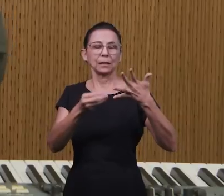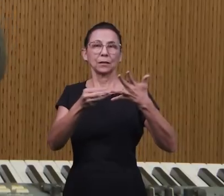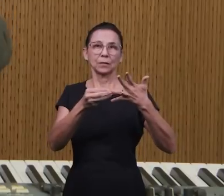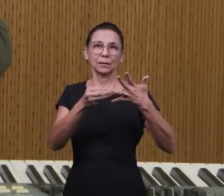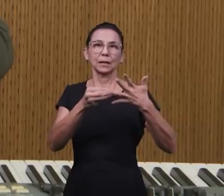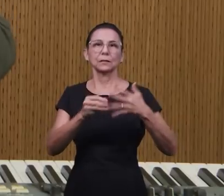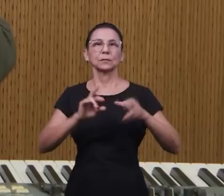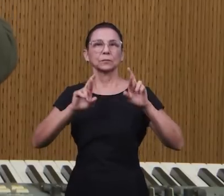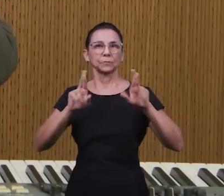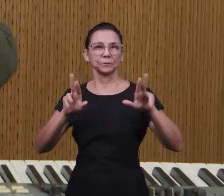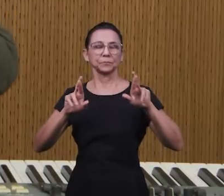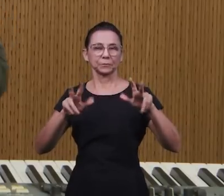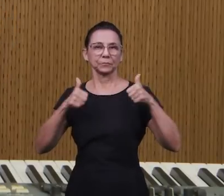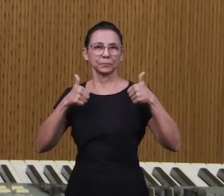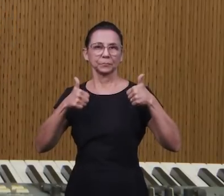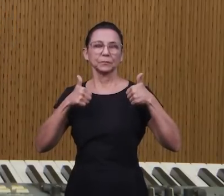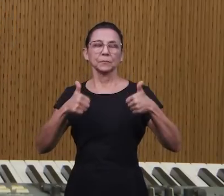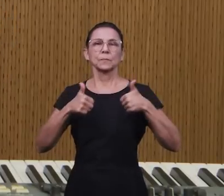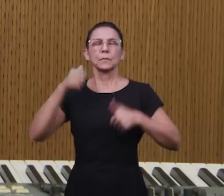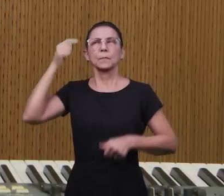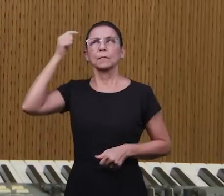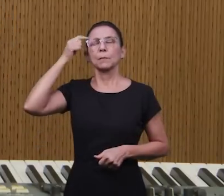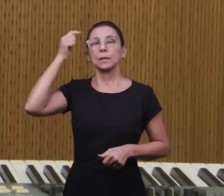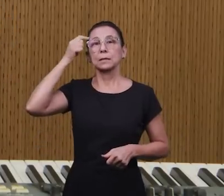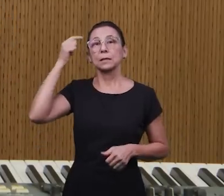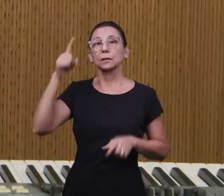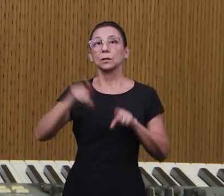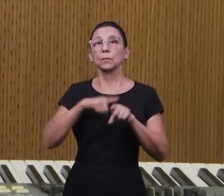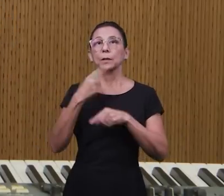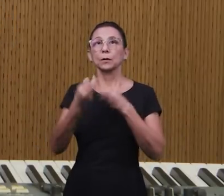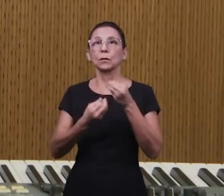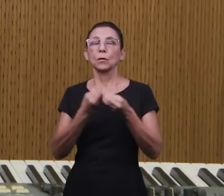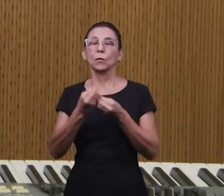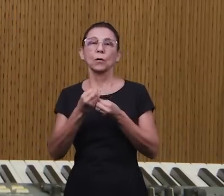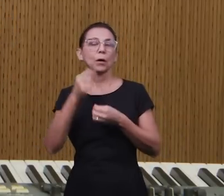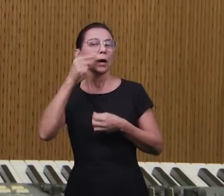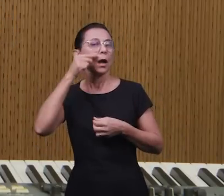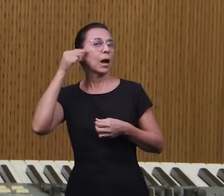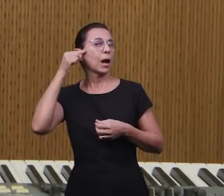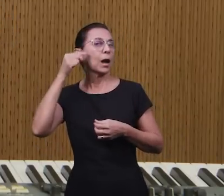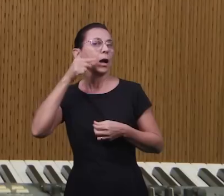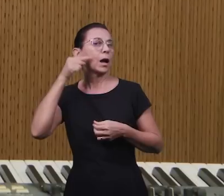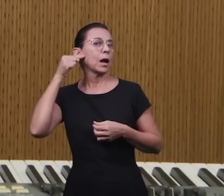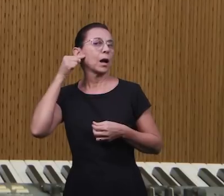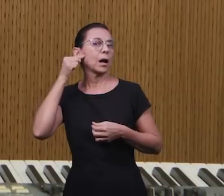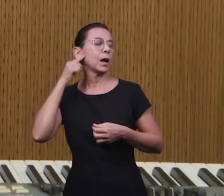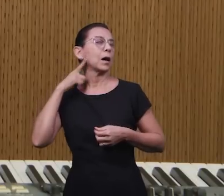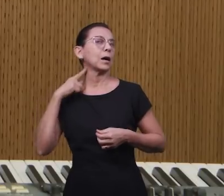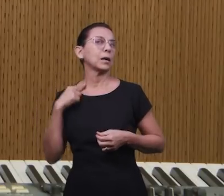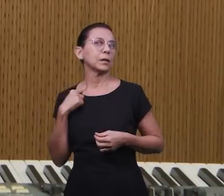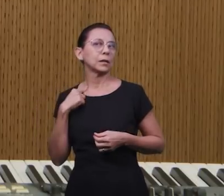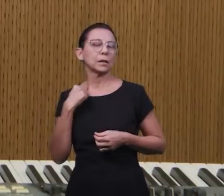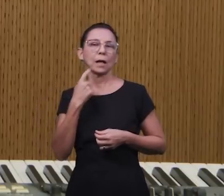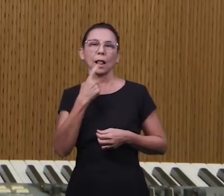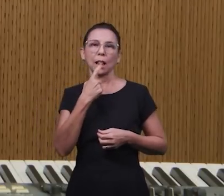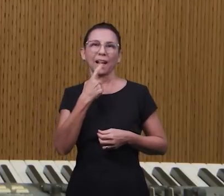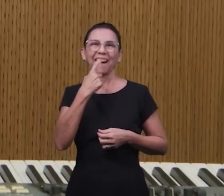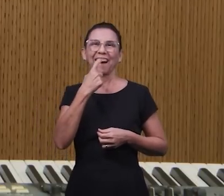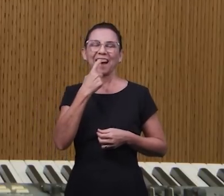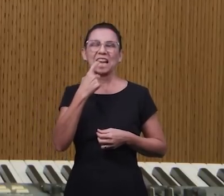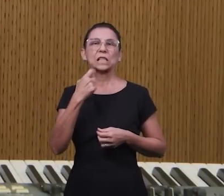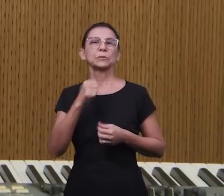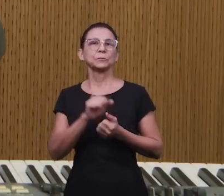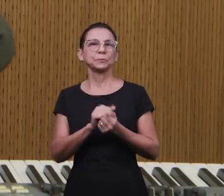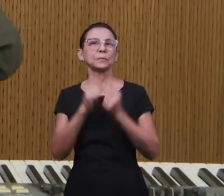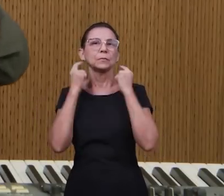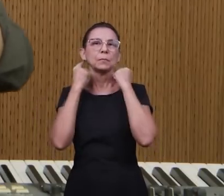vogal, ok? Para pensarmos também na posição dos nossos articuladores. Lábio, língua,